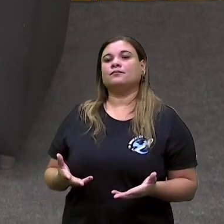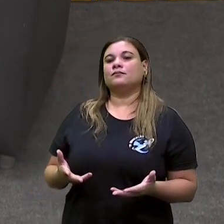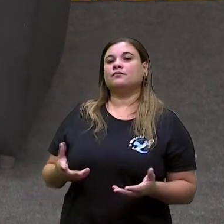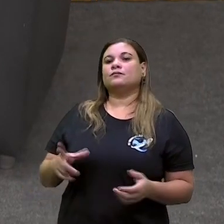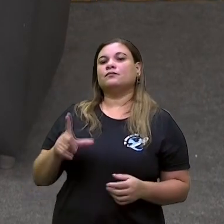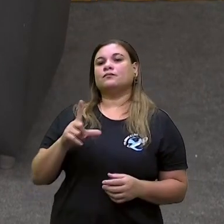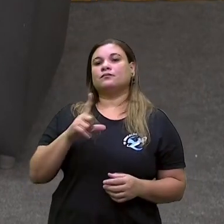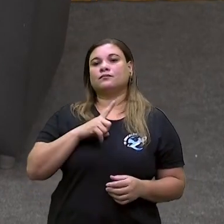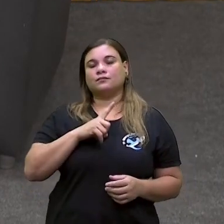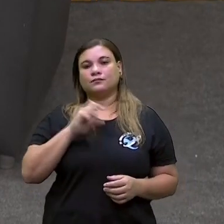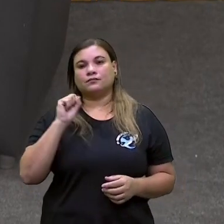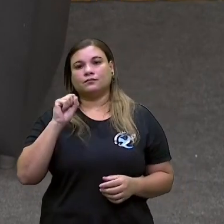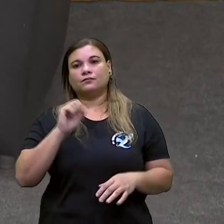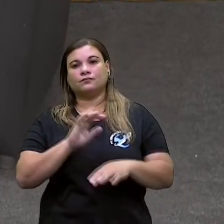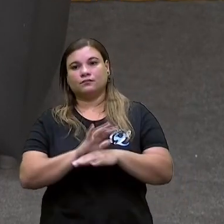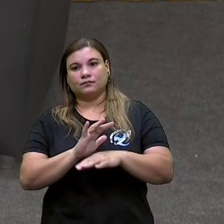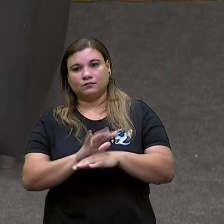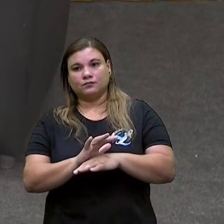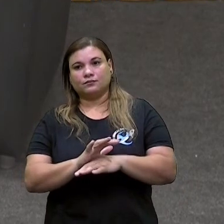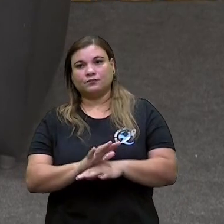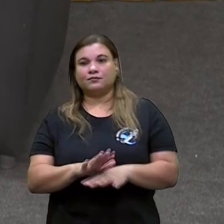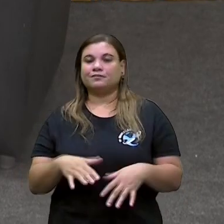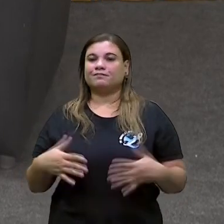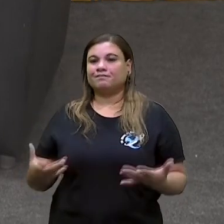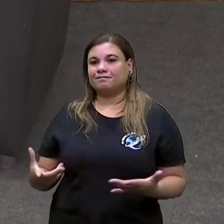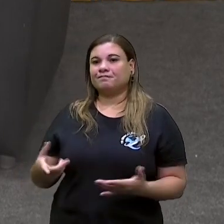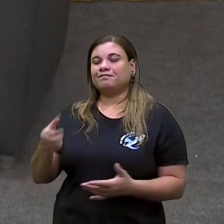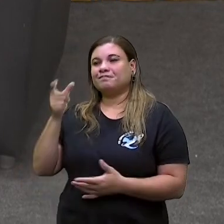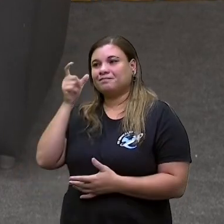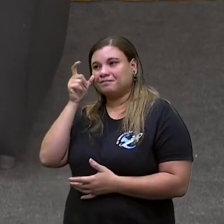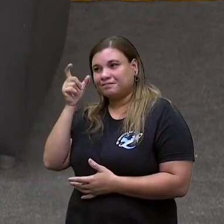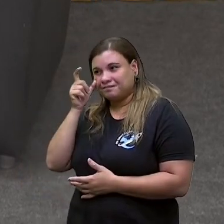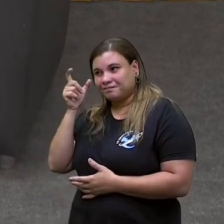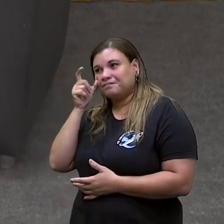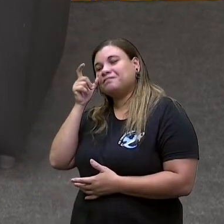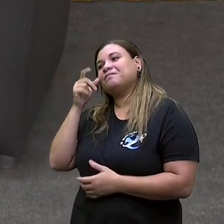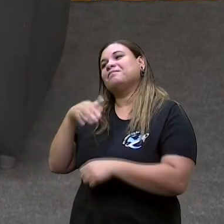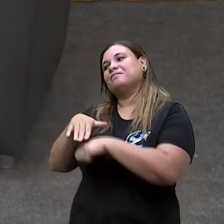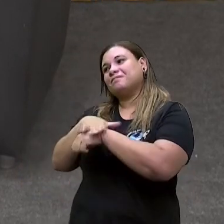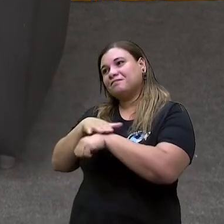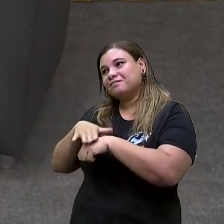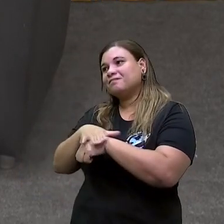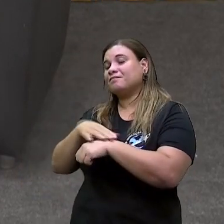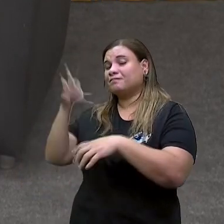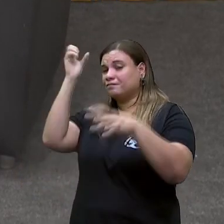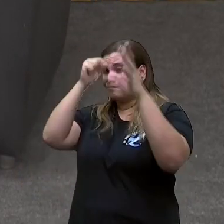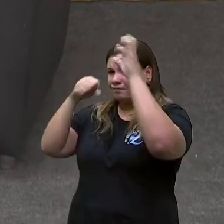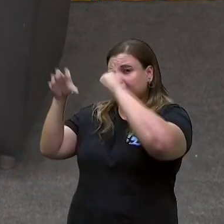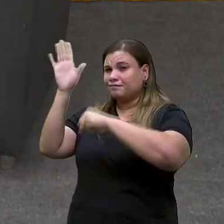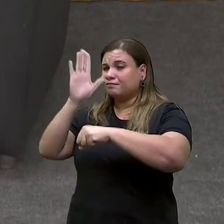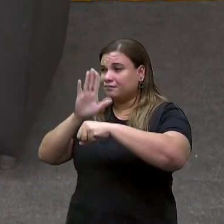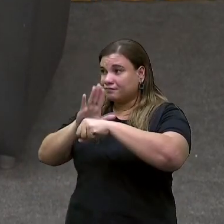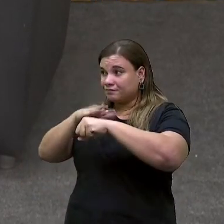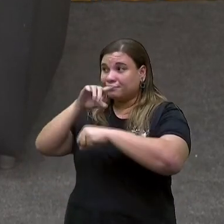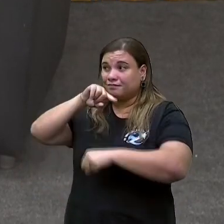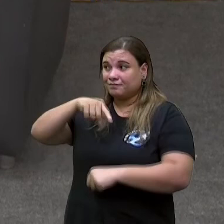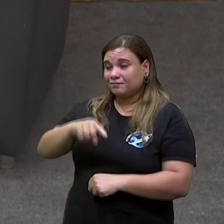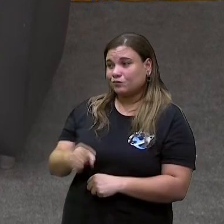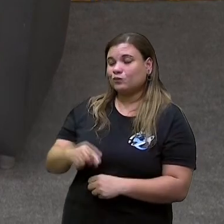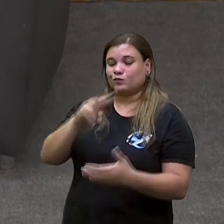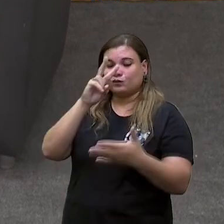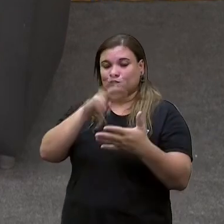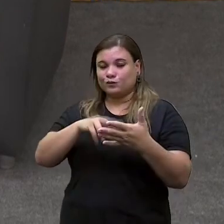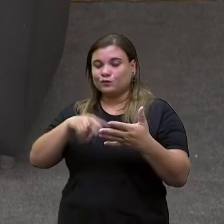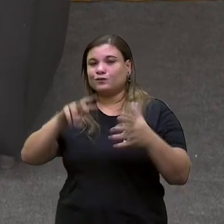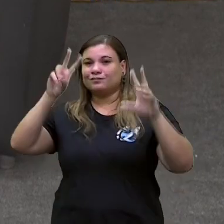né? Foi muito interessante esse papo aqui sobre a leitura, pude aprender várias coisas, mas infelizmente